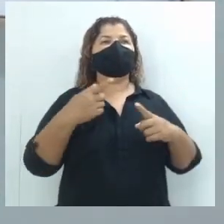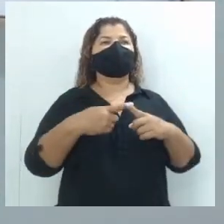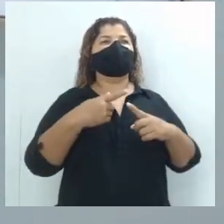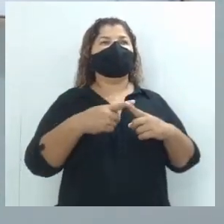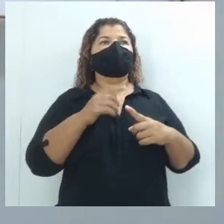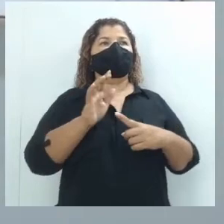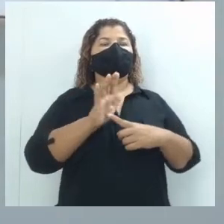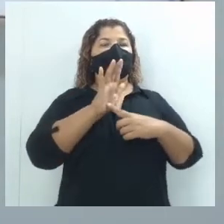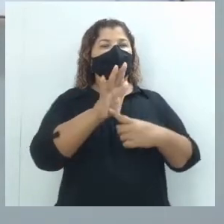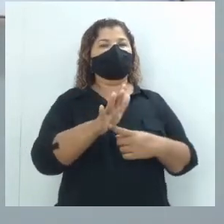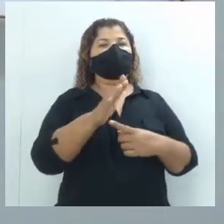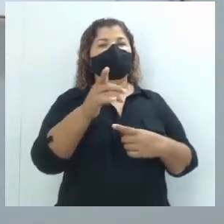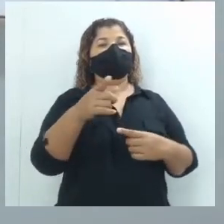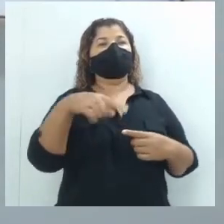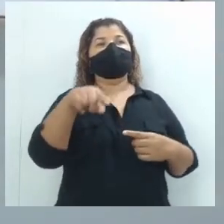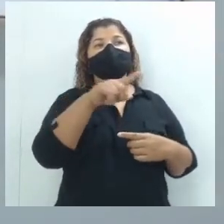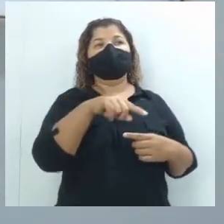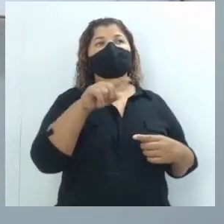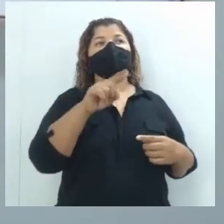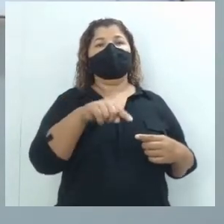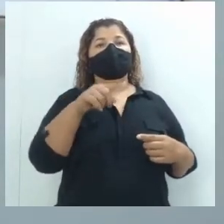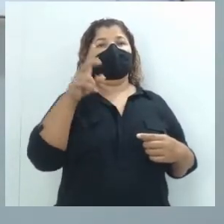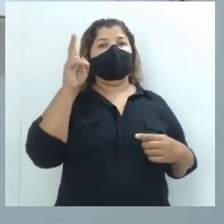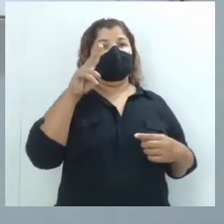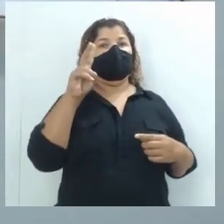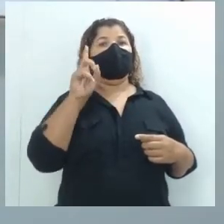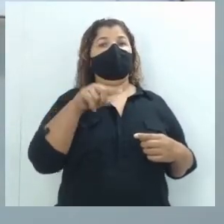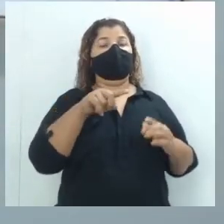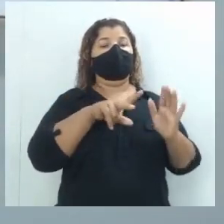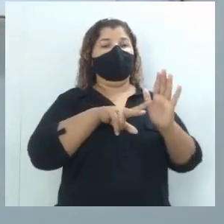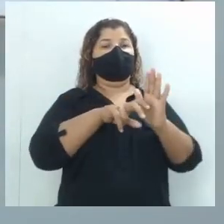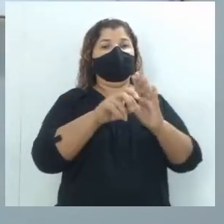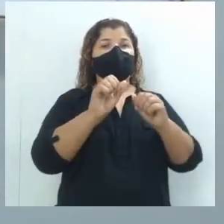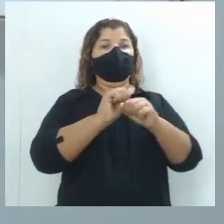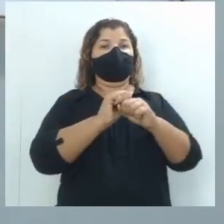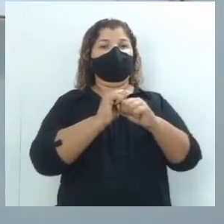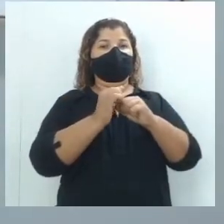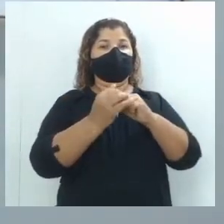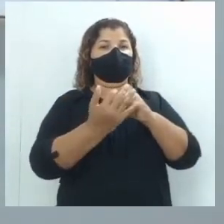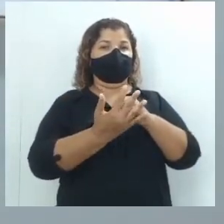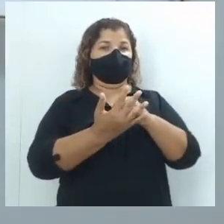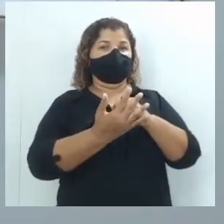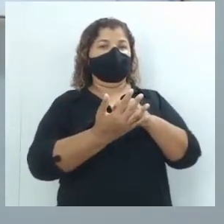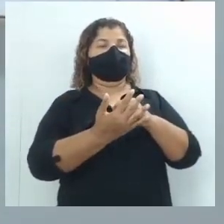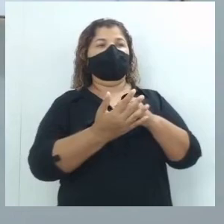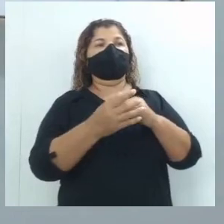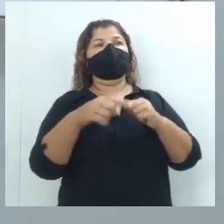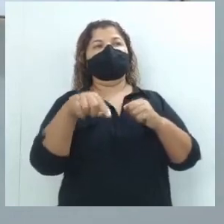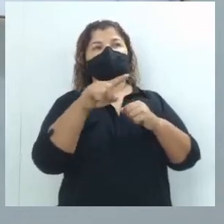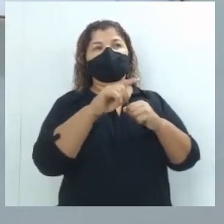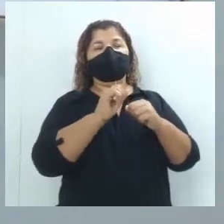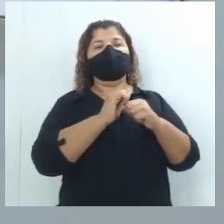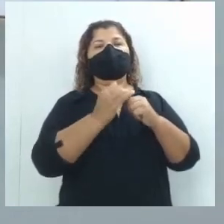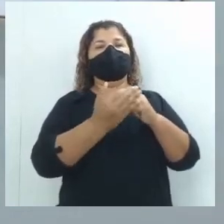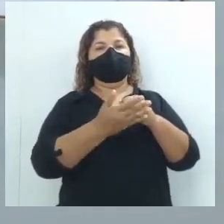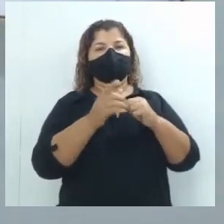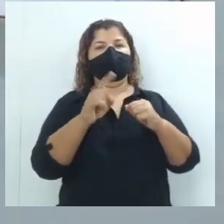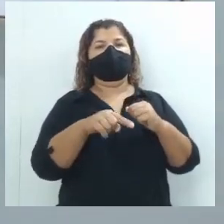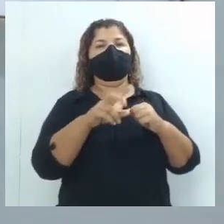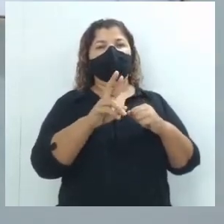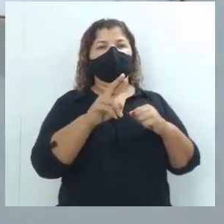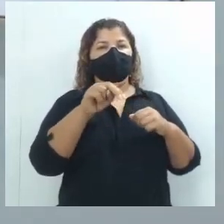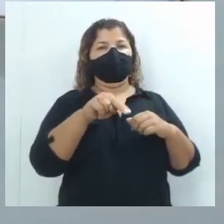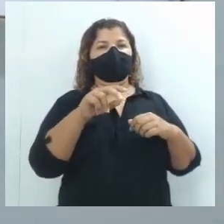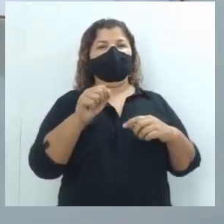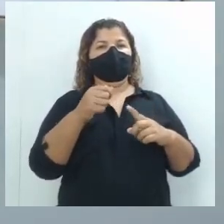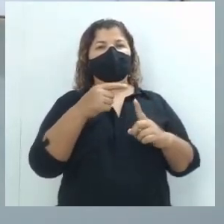que lembrar que isso aqui é o vírus da Covid. Lembrem que o vírus da Covid é um vírus de RNA positivo.